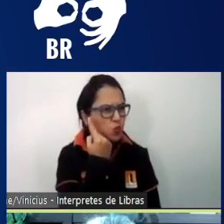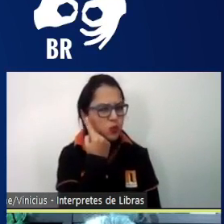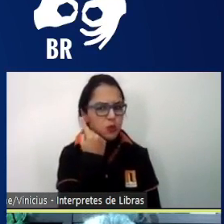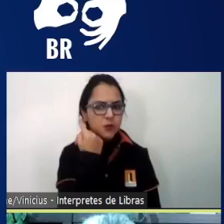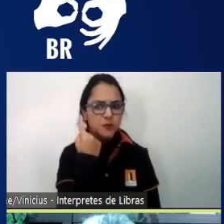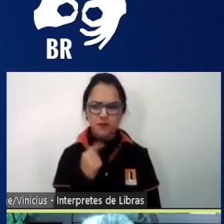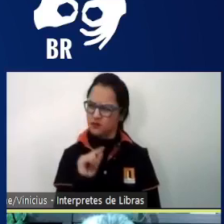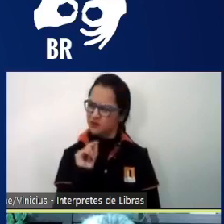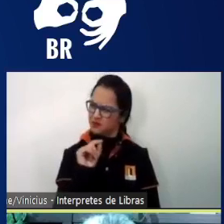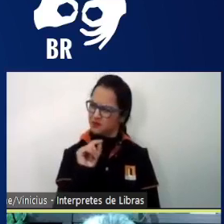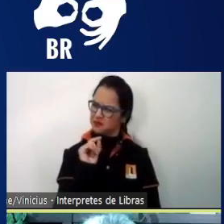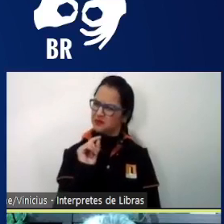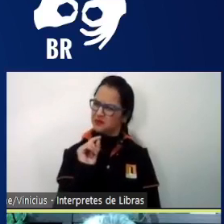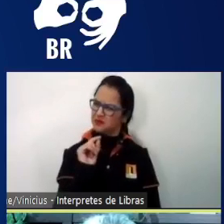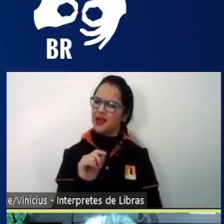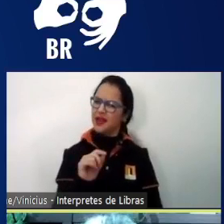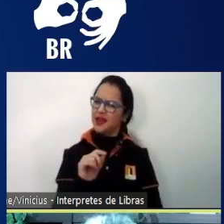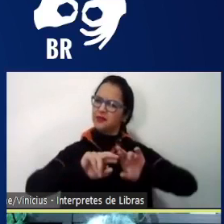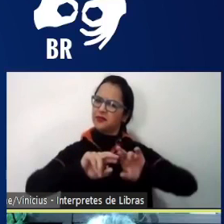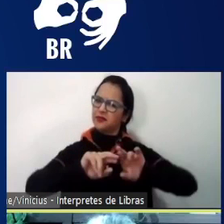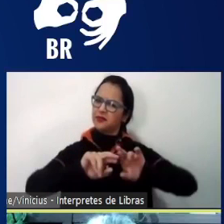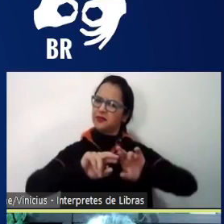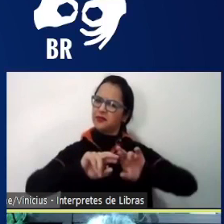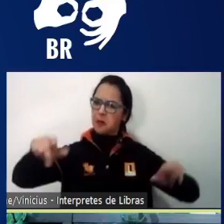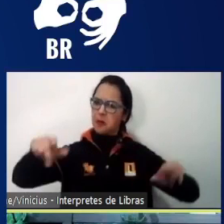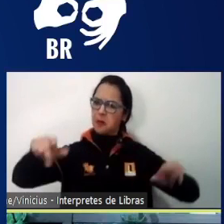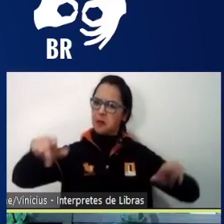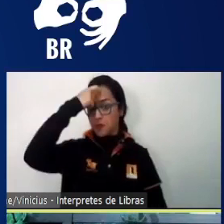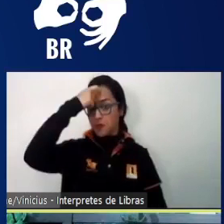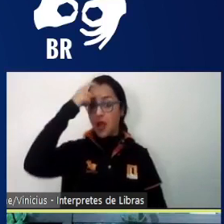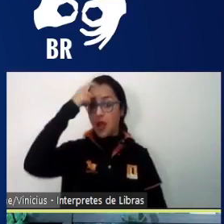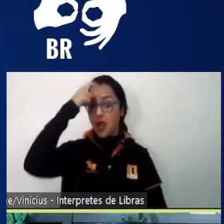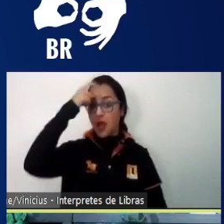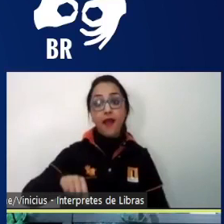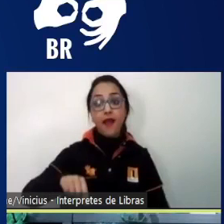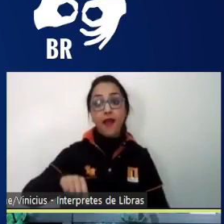que significa? É a diversidade de ideias.